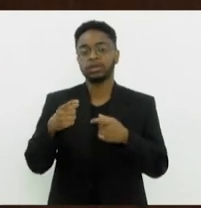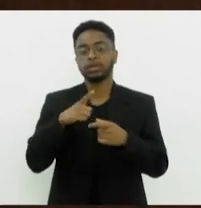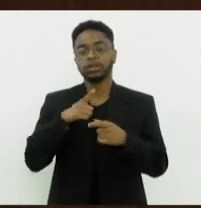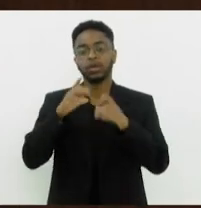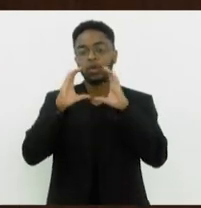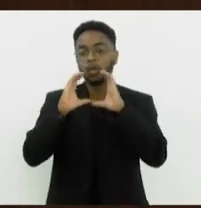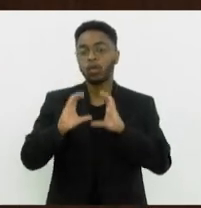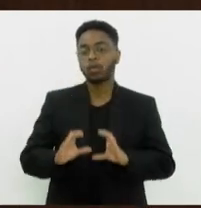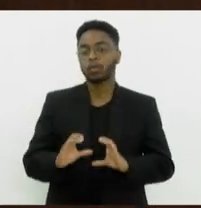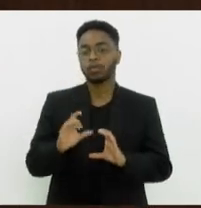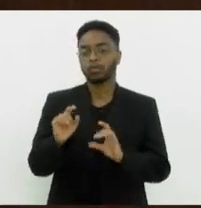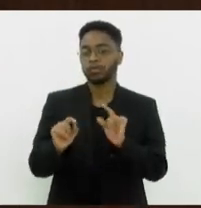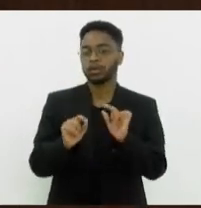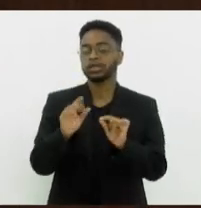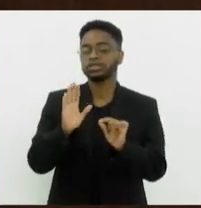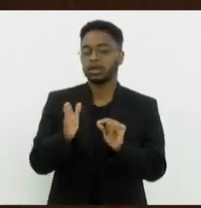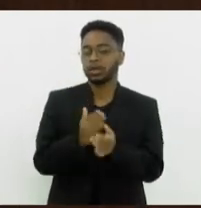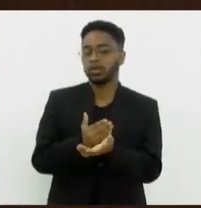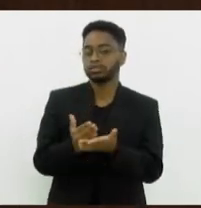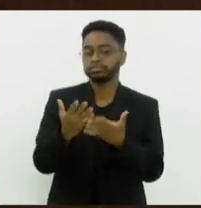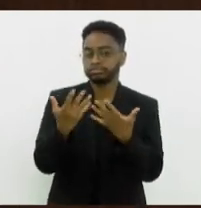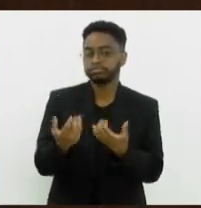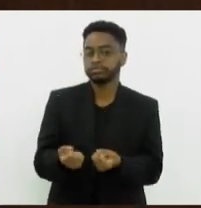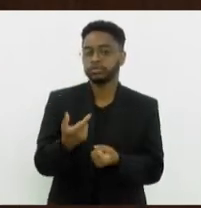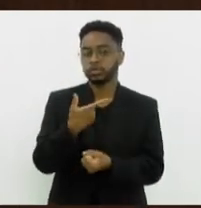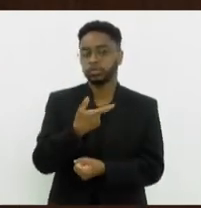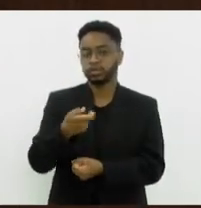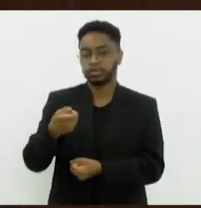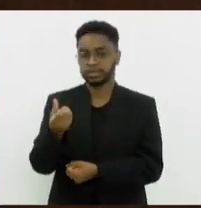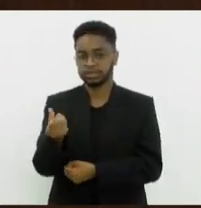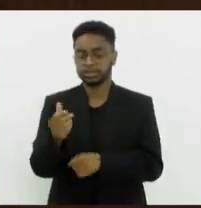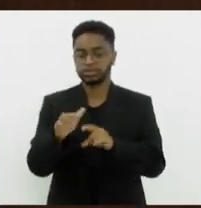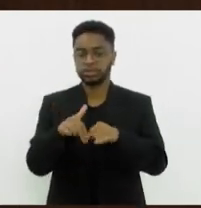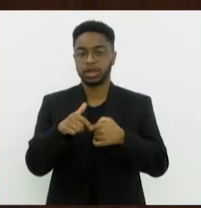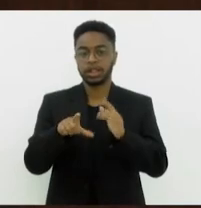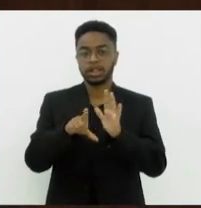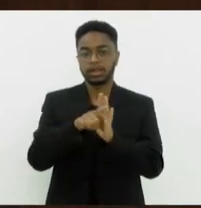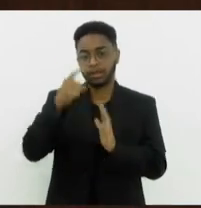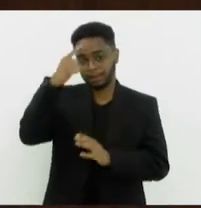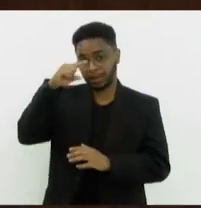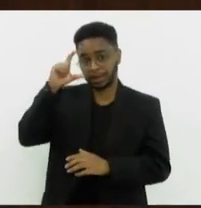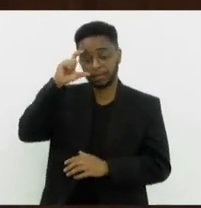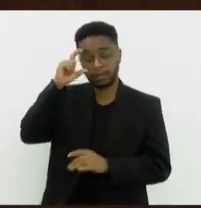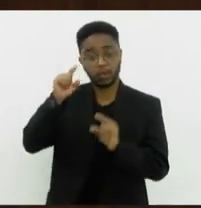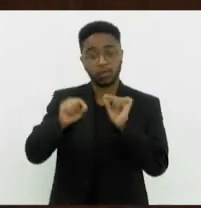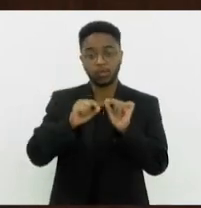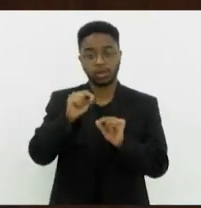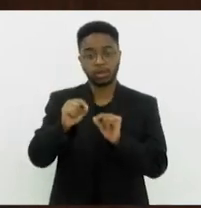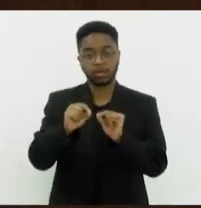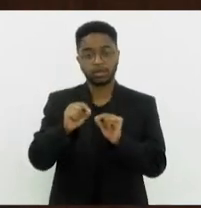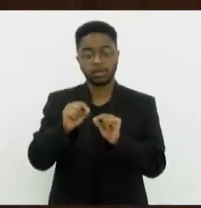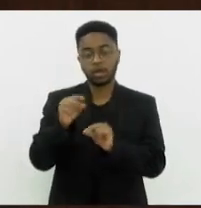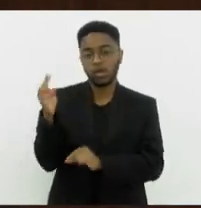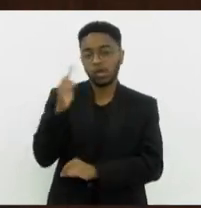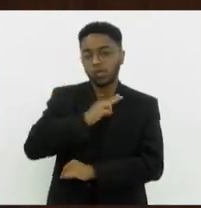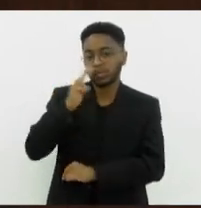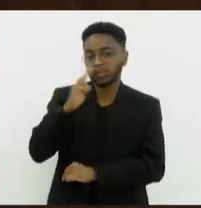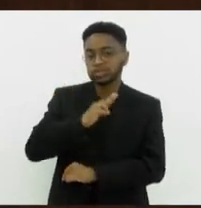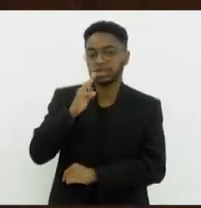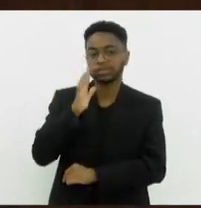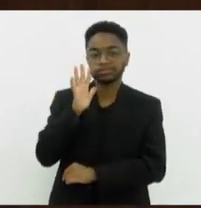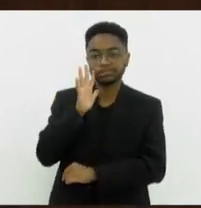já admitido desde 2006 pela Lei Maria da Penha, que é a de dar urgência